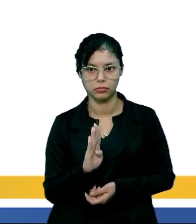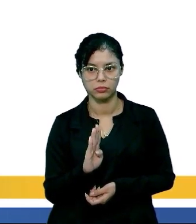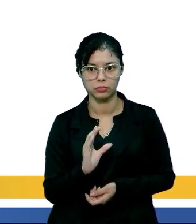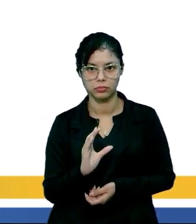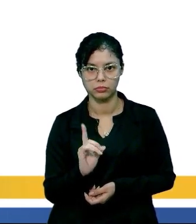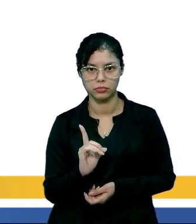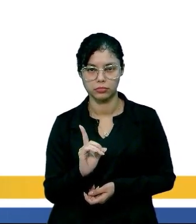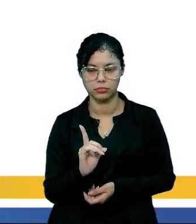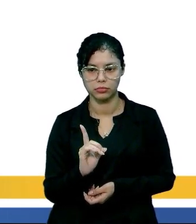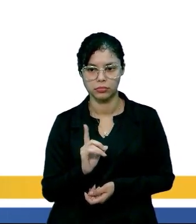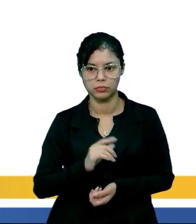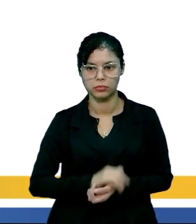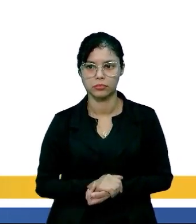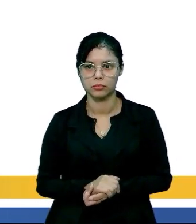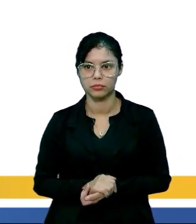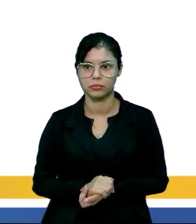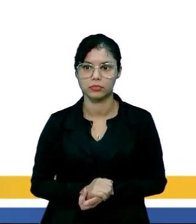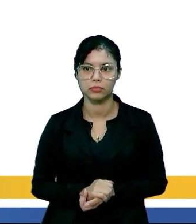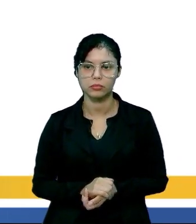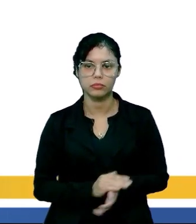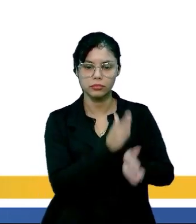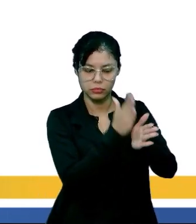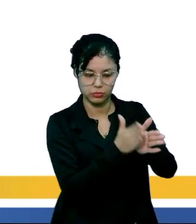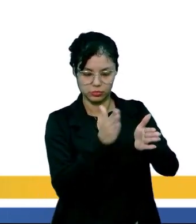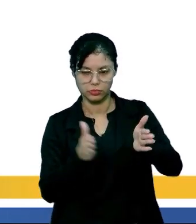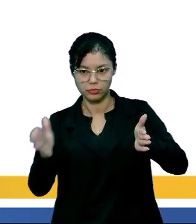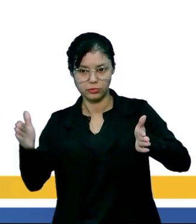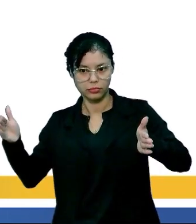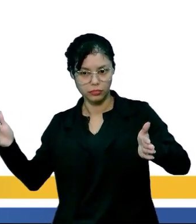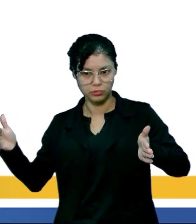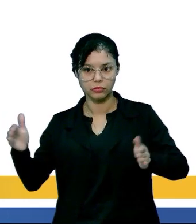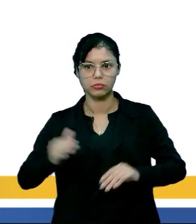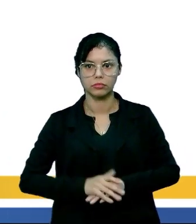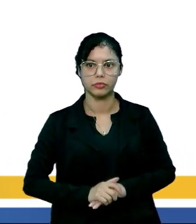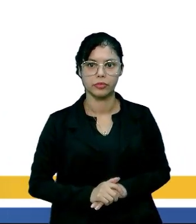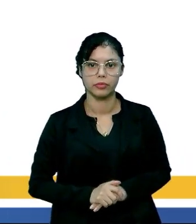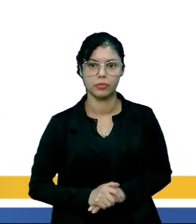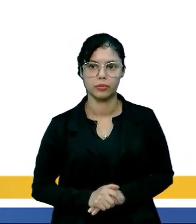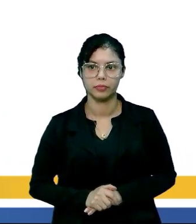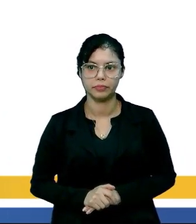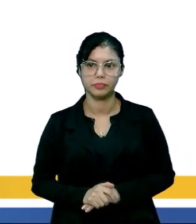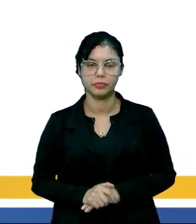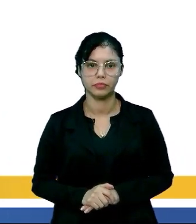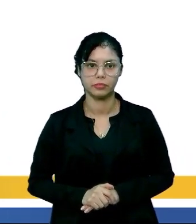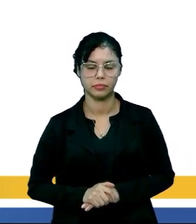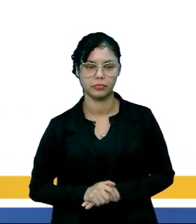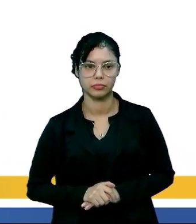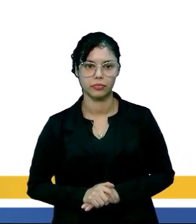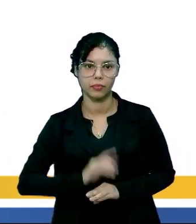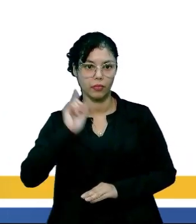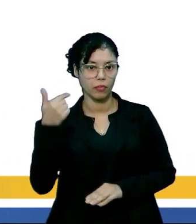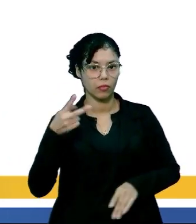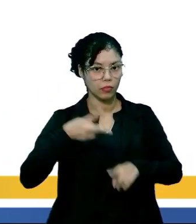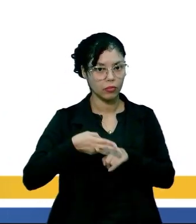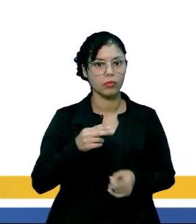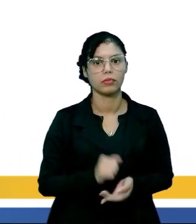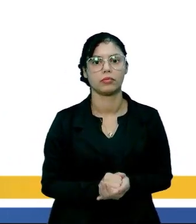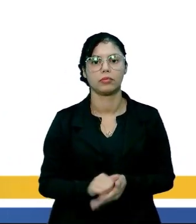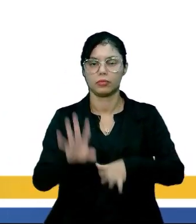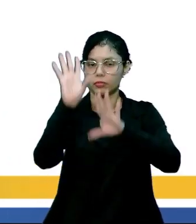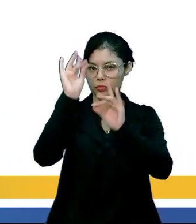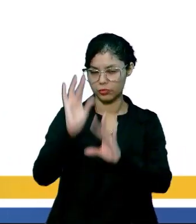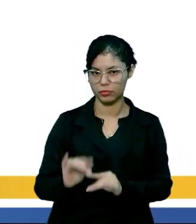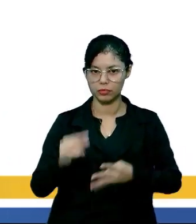AB e CD. Então, nós estamos representando aí as arestas. Nessa ordem, após os